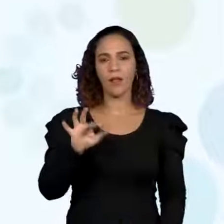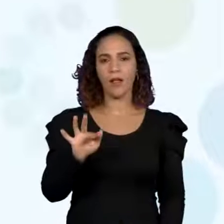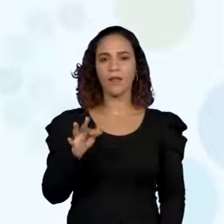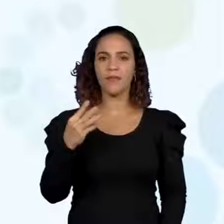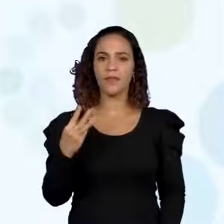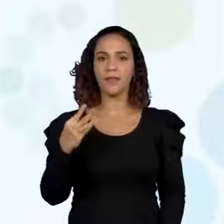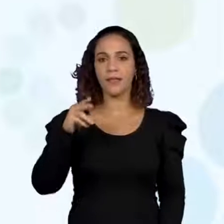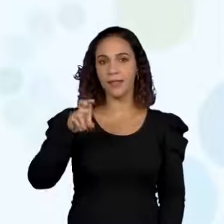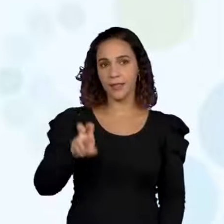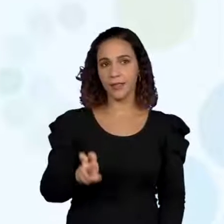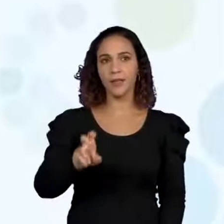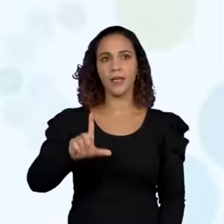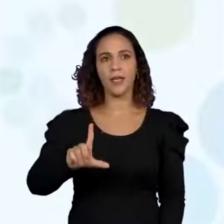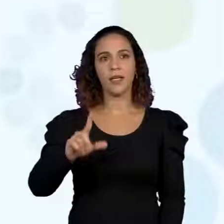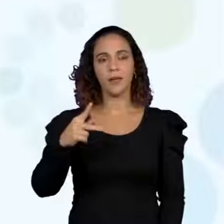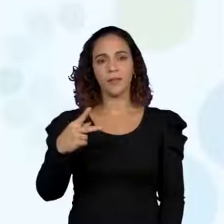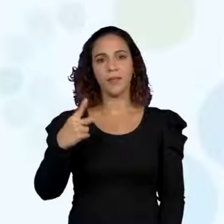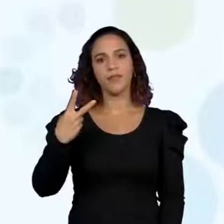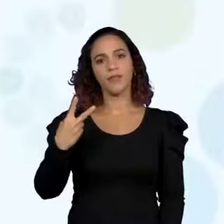EF35LP21,